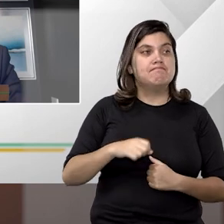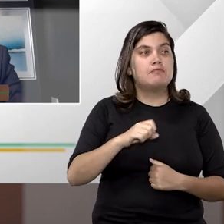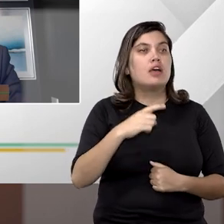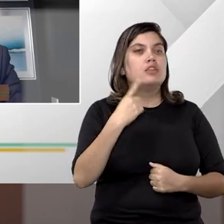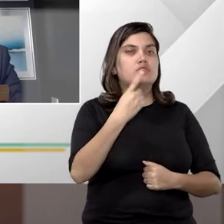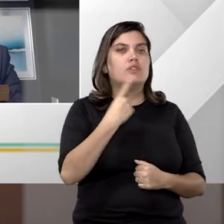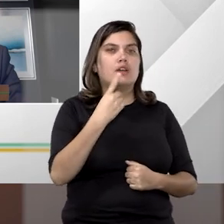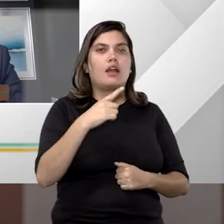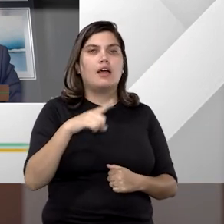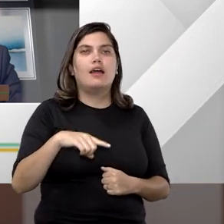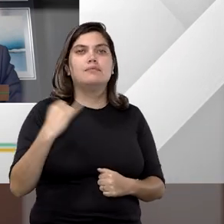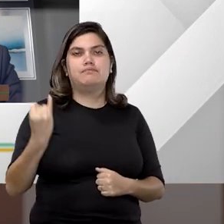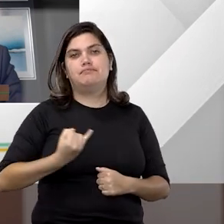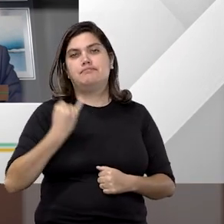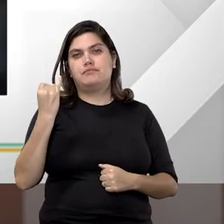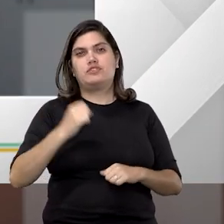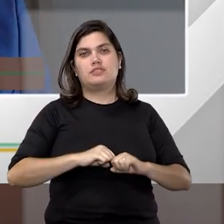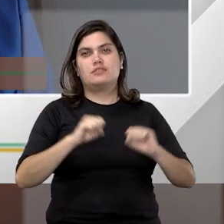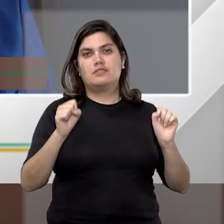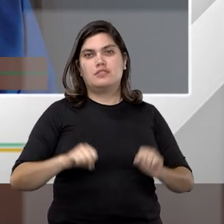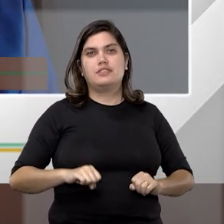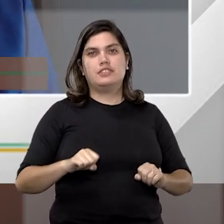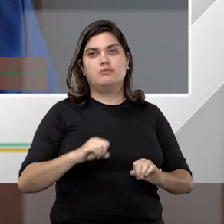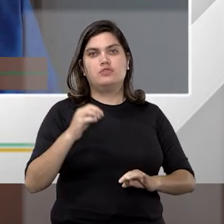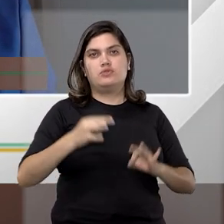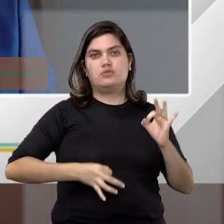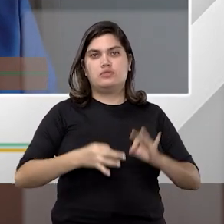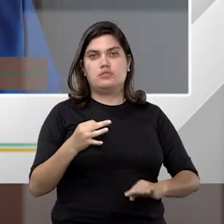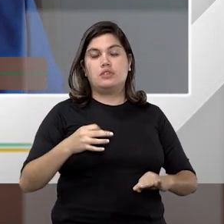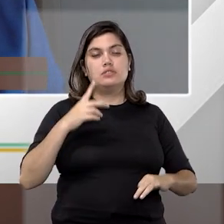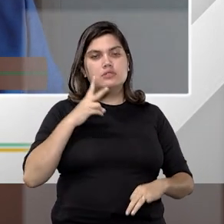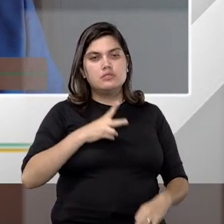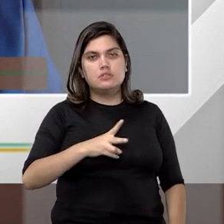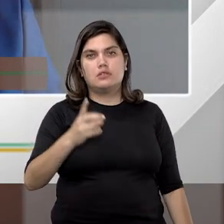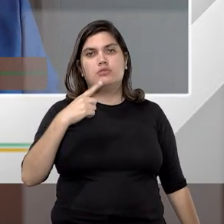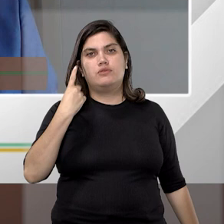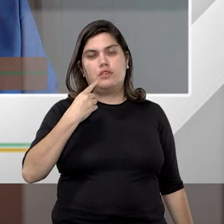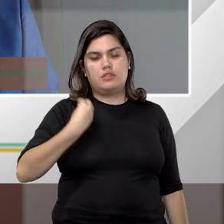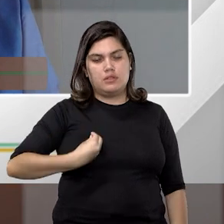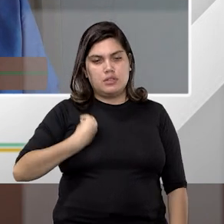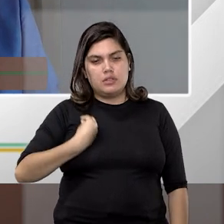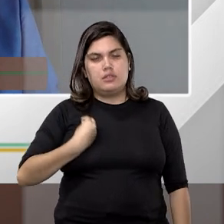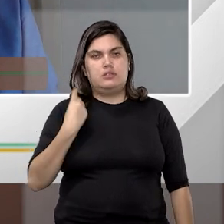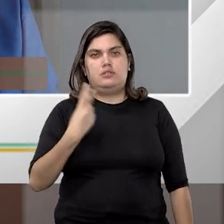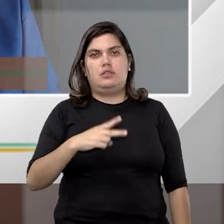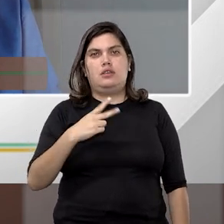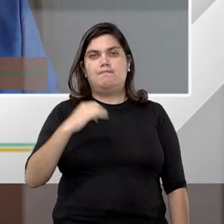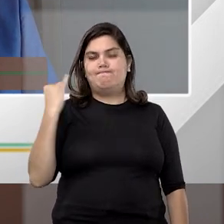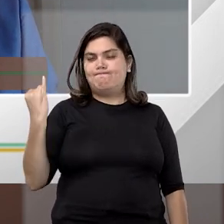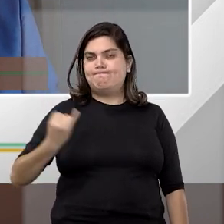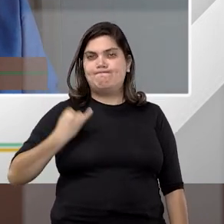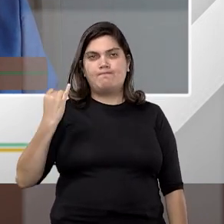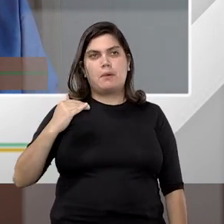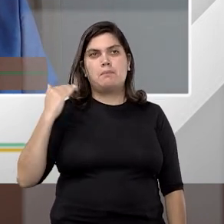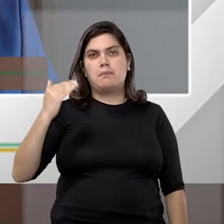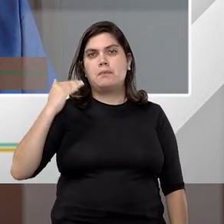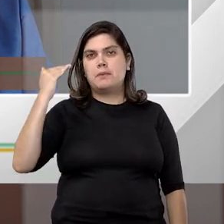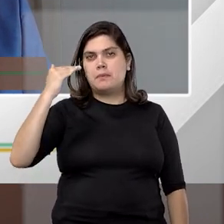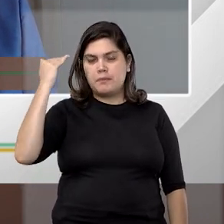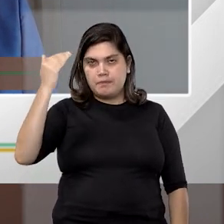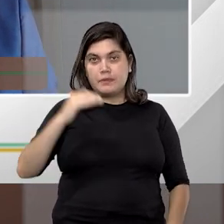figura do advogado ela é indispensável no sistema de Justiça né sempre o advogado ela é a presença dele é